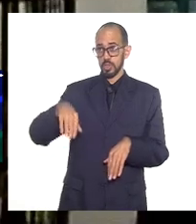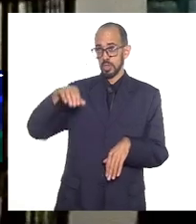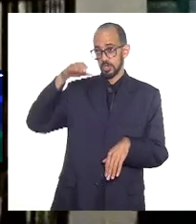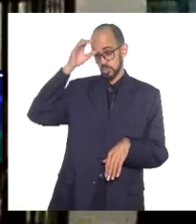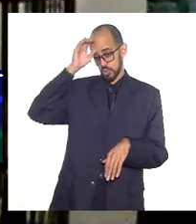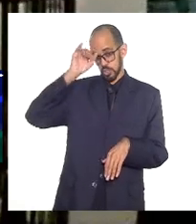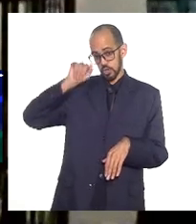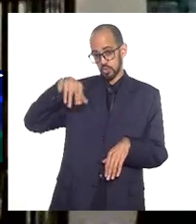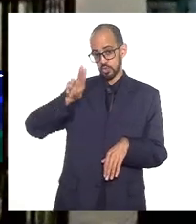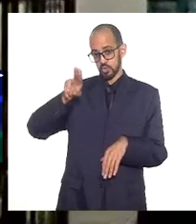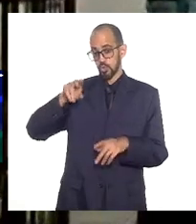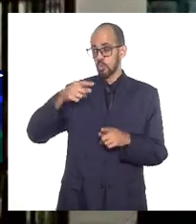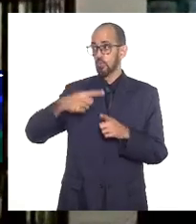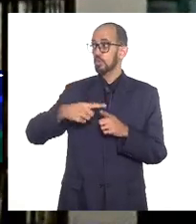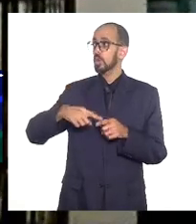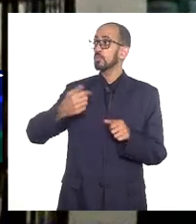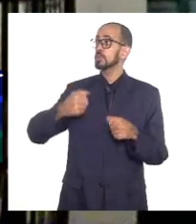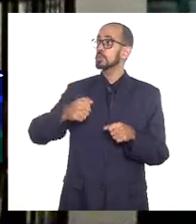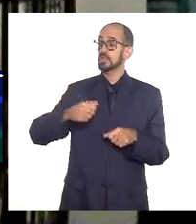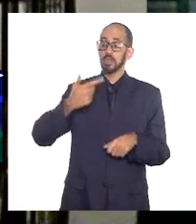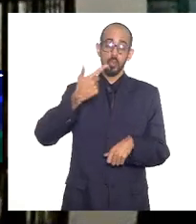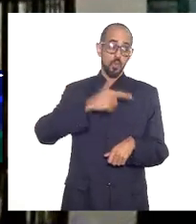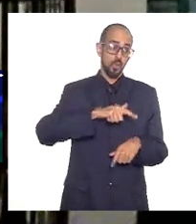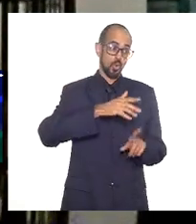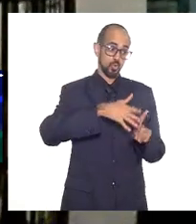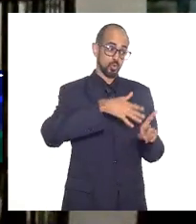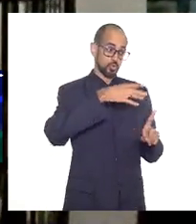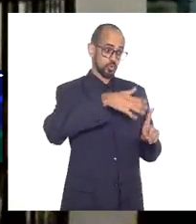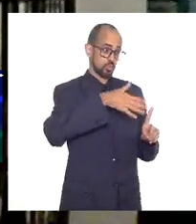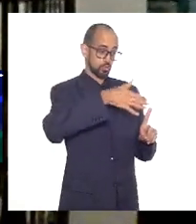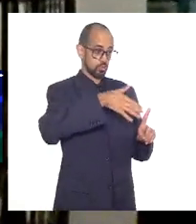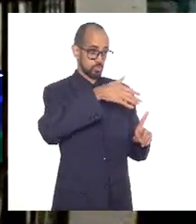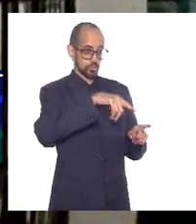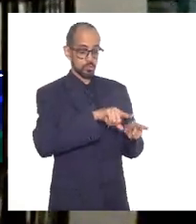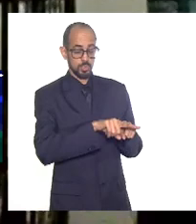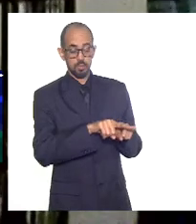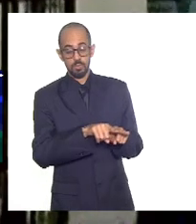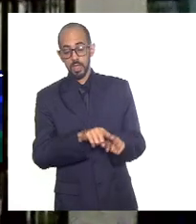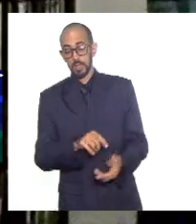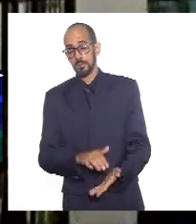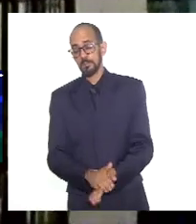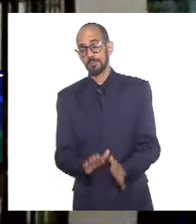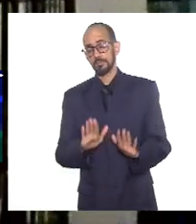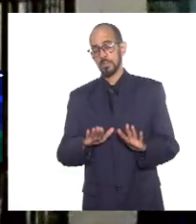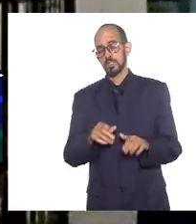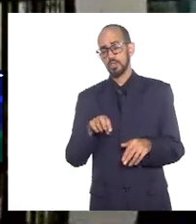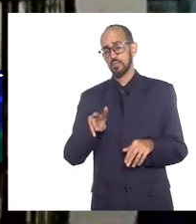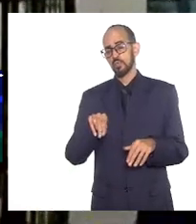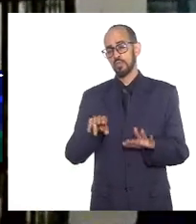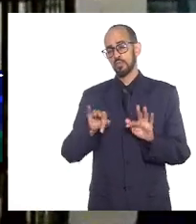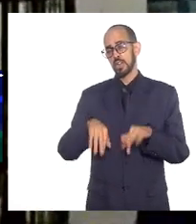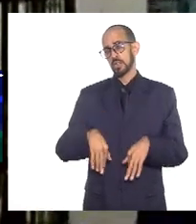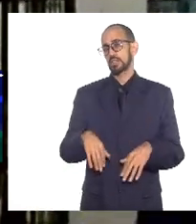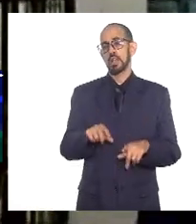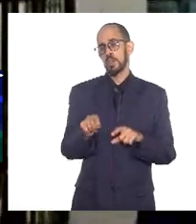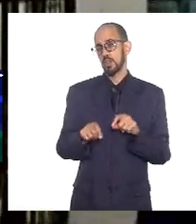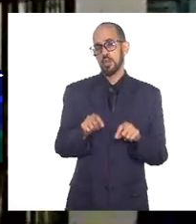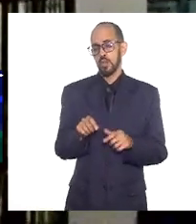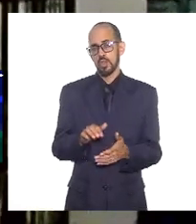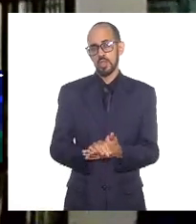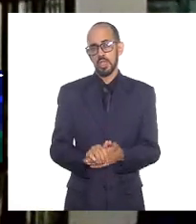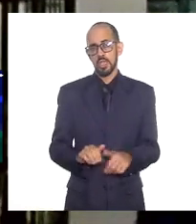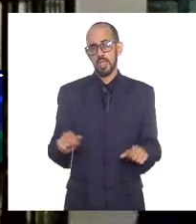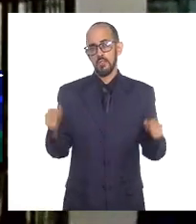dar tempo para outros também terem a oportunidade de se pronunciarem, mas eu vou concluir dizendo o seguinte: